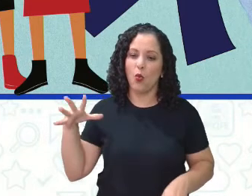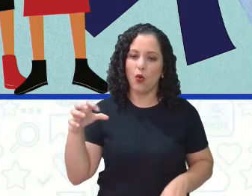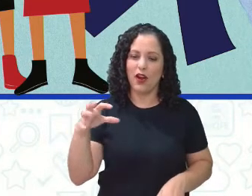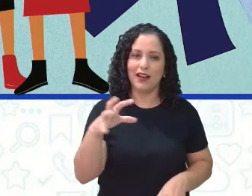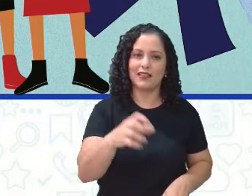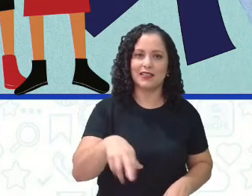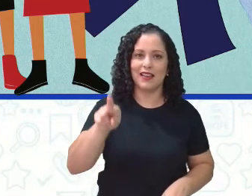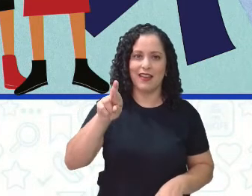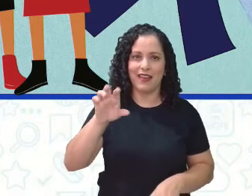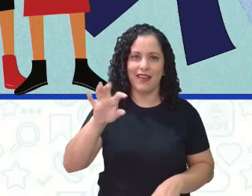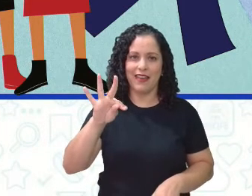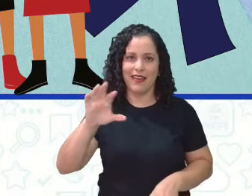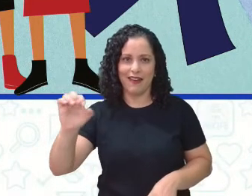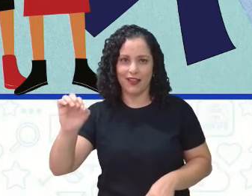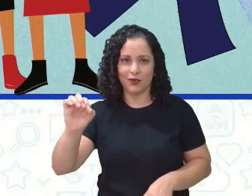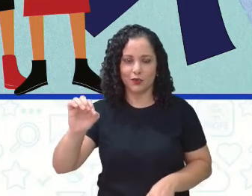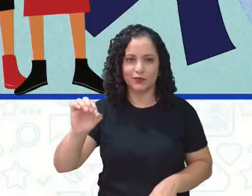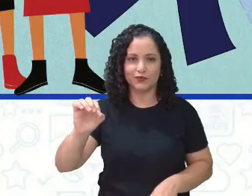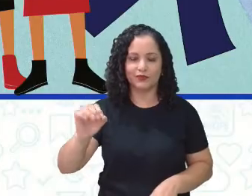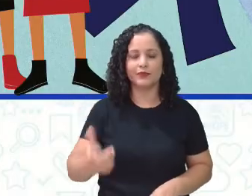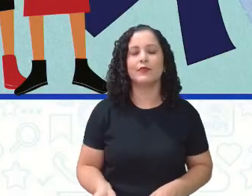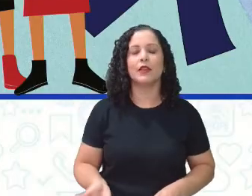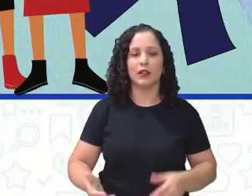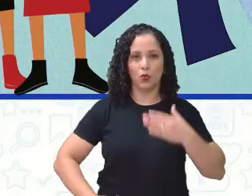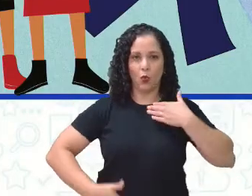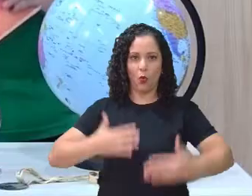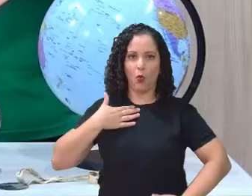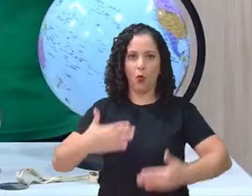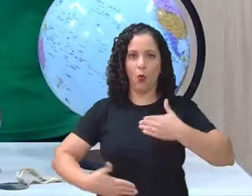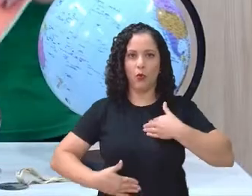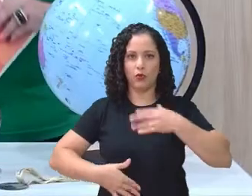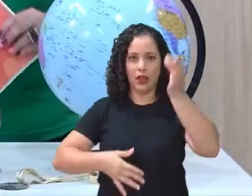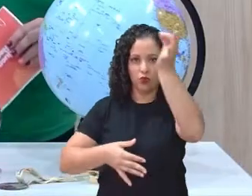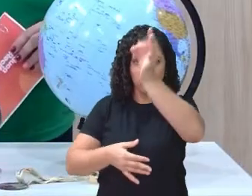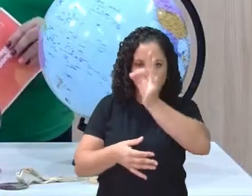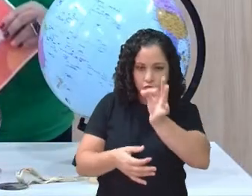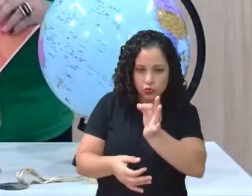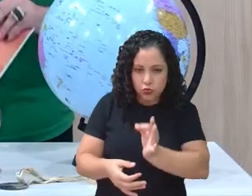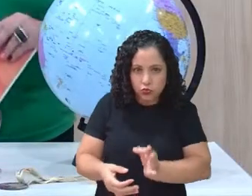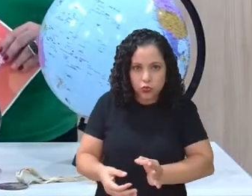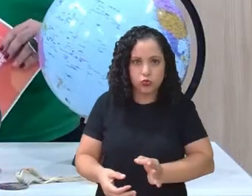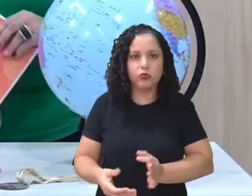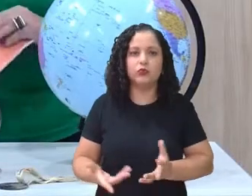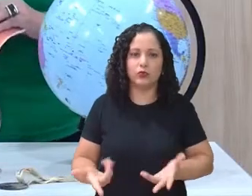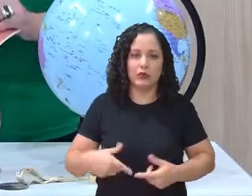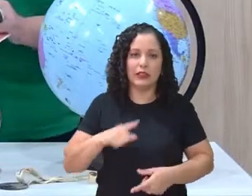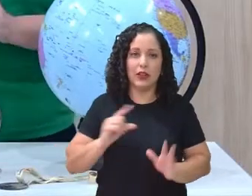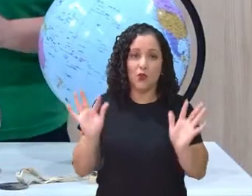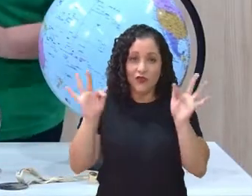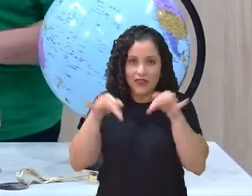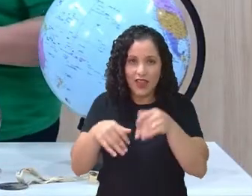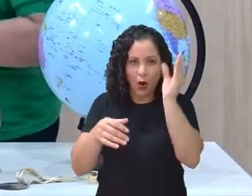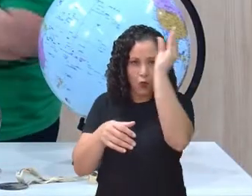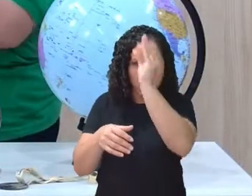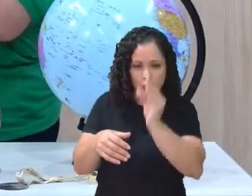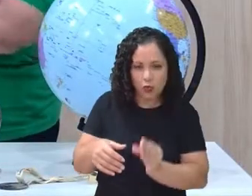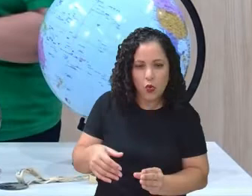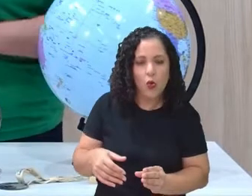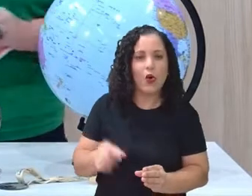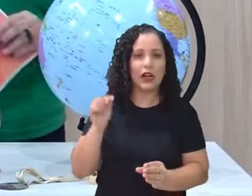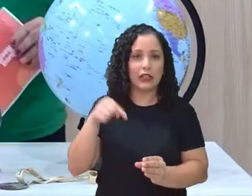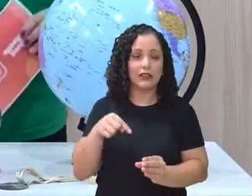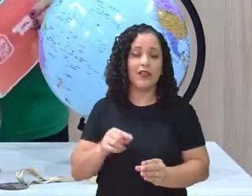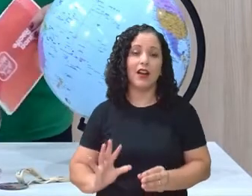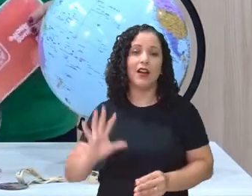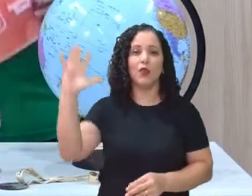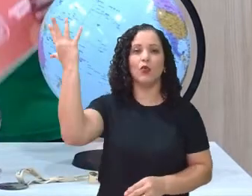reto, né, finalzinho aí do nosso sistema digestório, a questão aí do finalzinho que vai